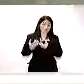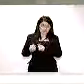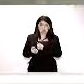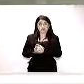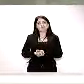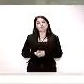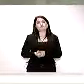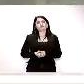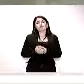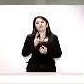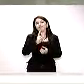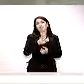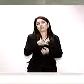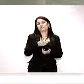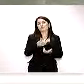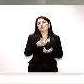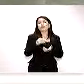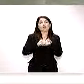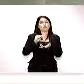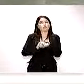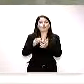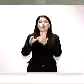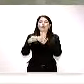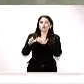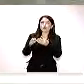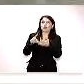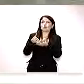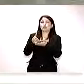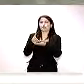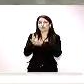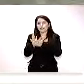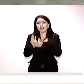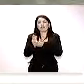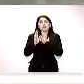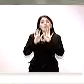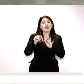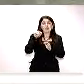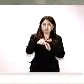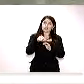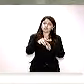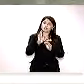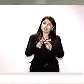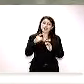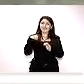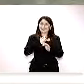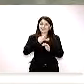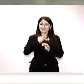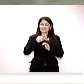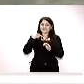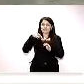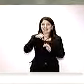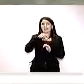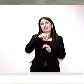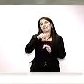mesmo caso não realizou procedimento seletivo mas a fundação já adotou as medidas os contratantes não